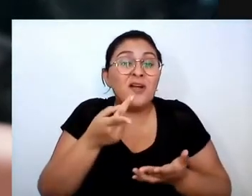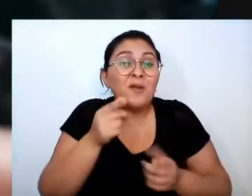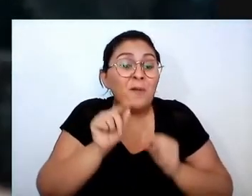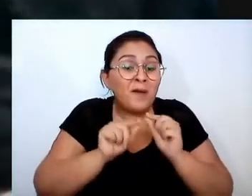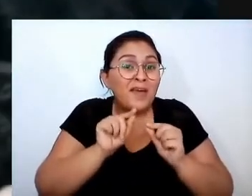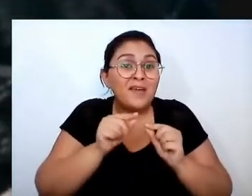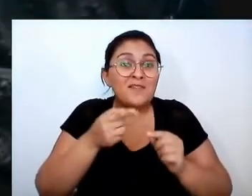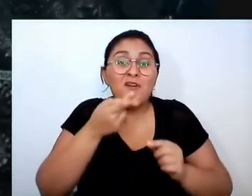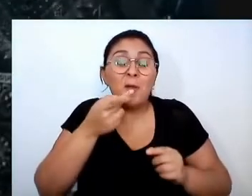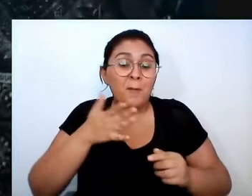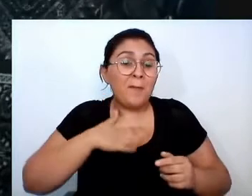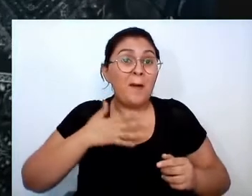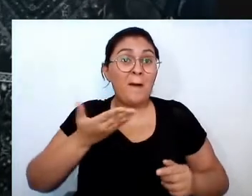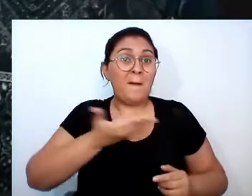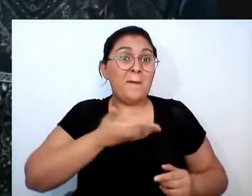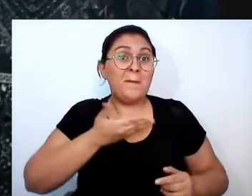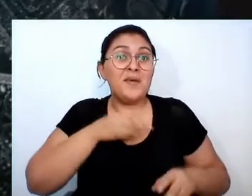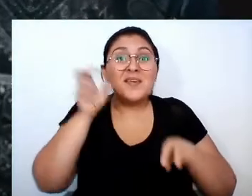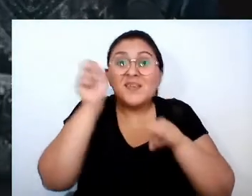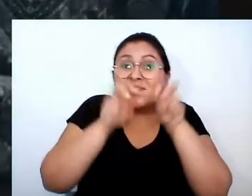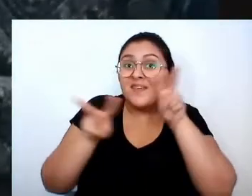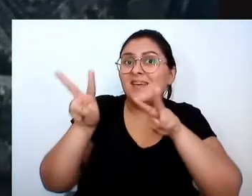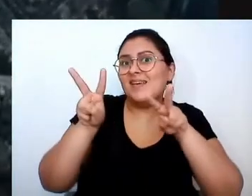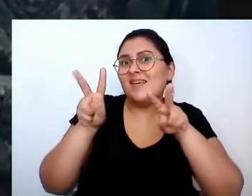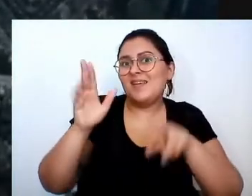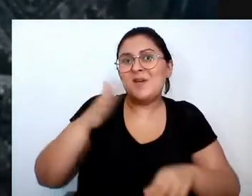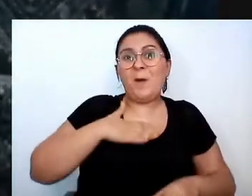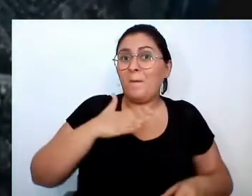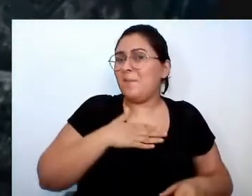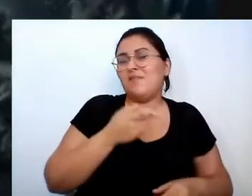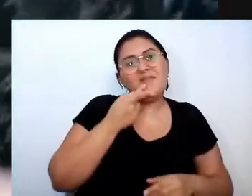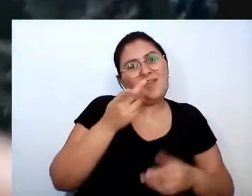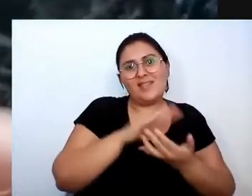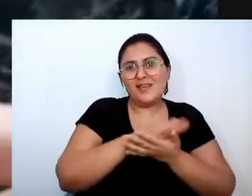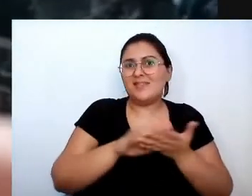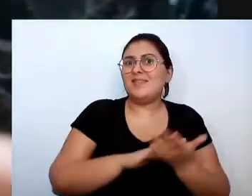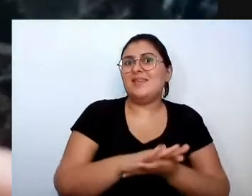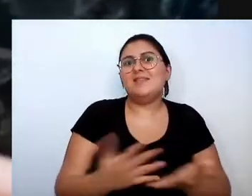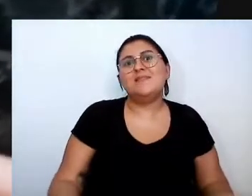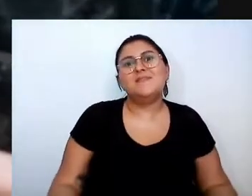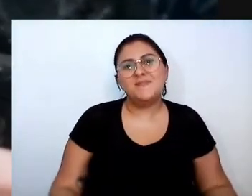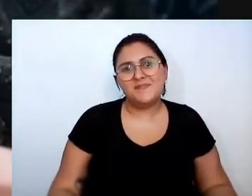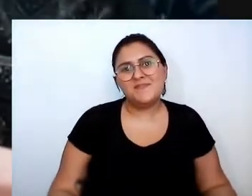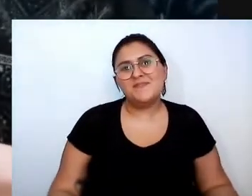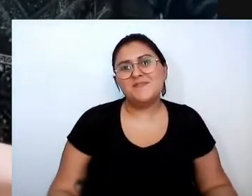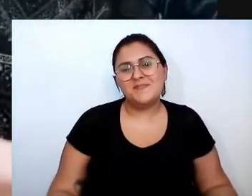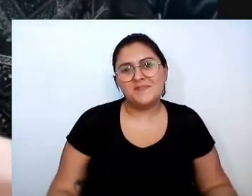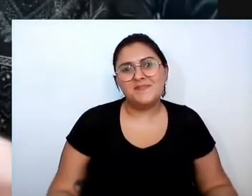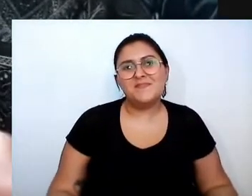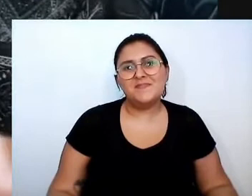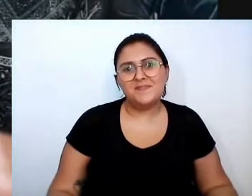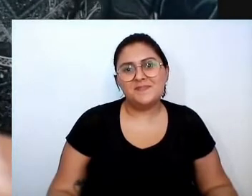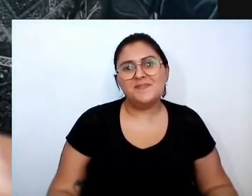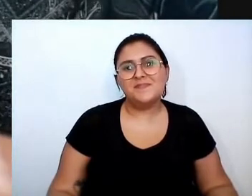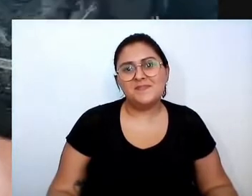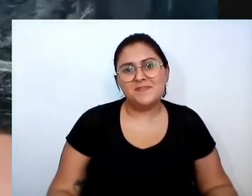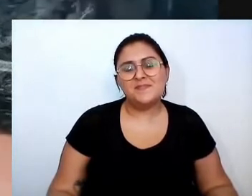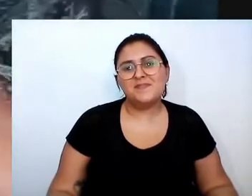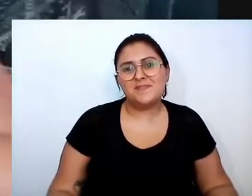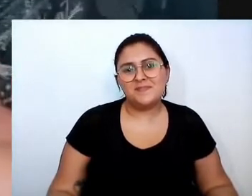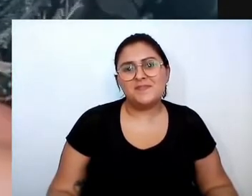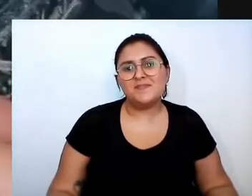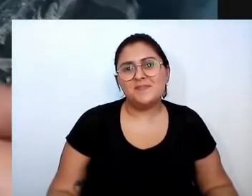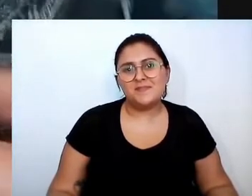comigo. Sim. Ah, sim. Bom, Uma barreira grande situações, na minha frente. situações que têm que ir